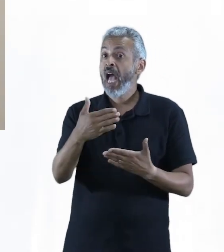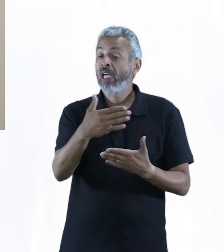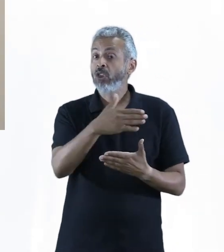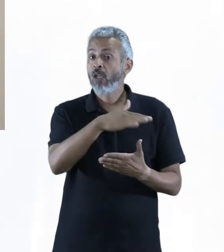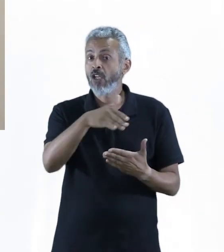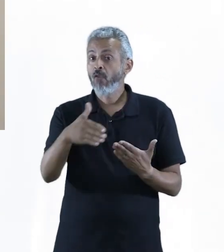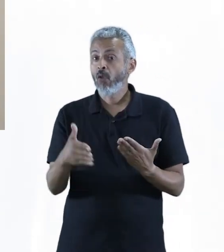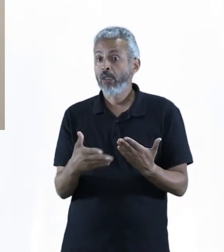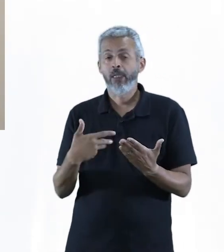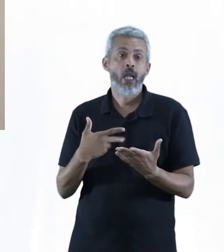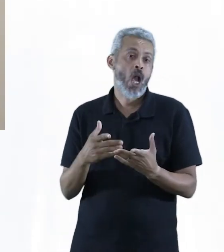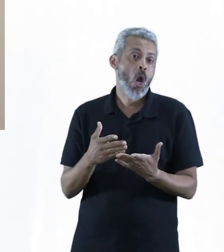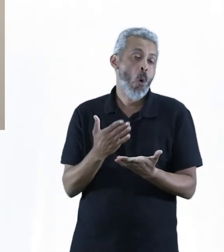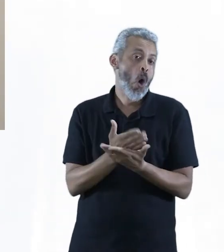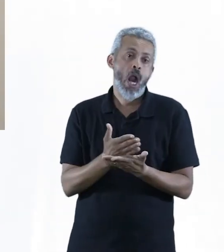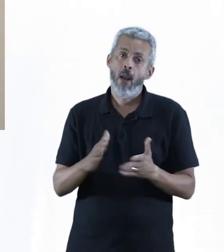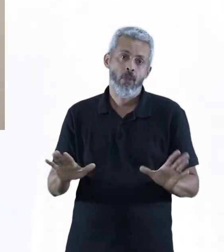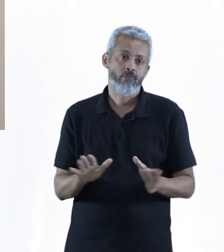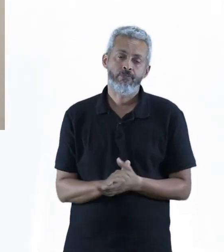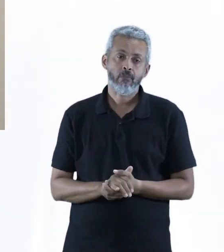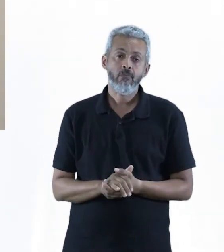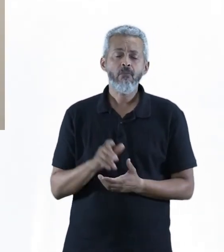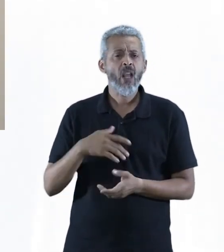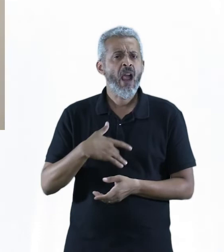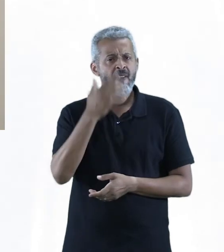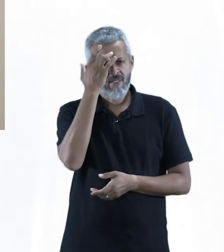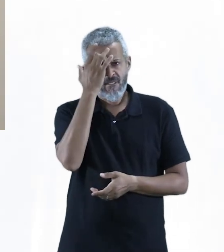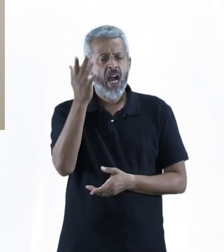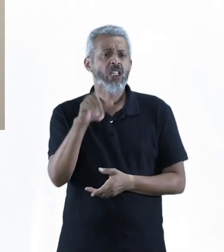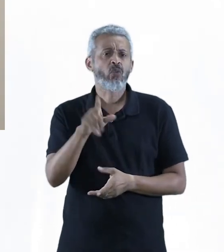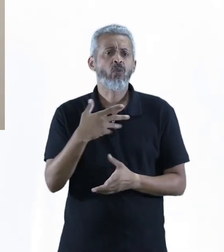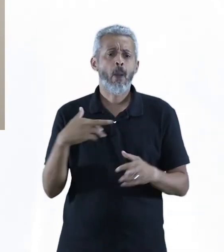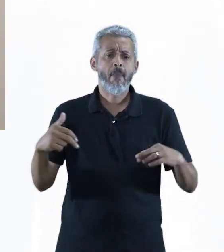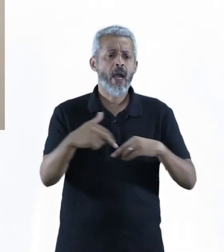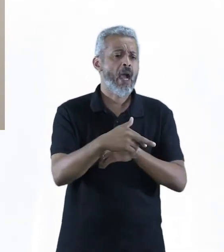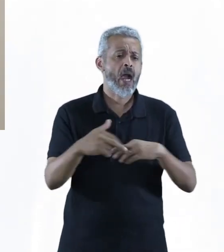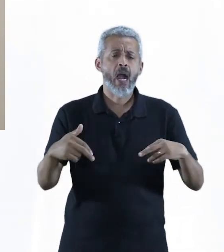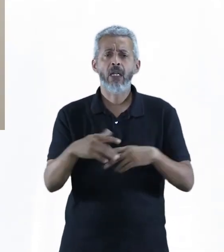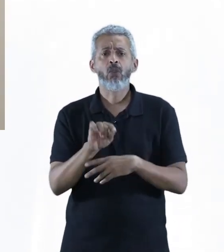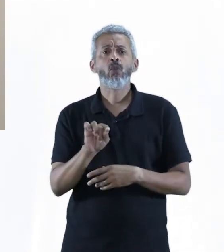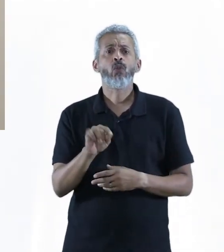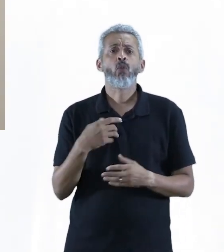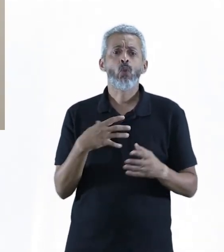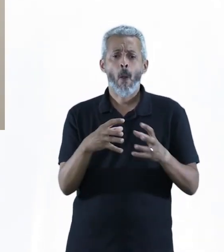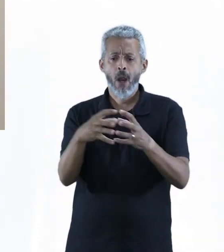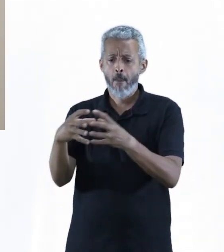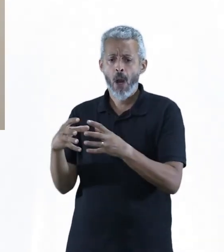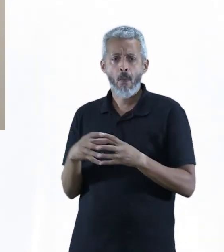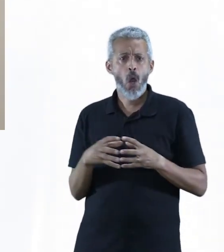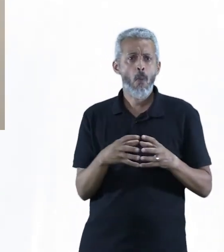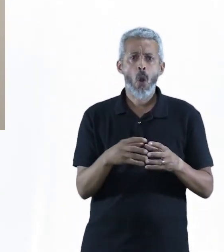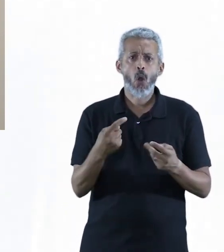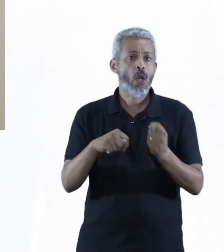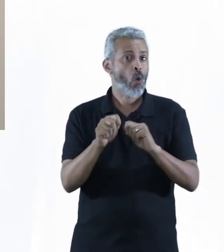mais desapareciam. Por quê? Porque era muito fácil você circular devido a essa questão dos blocos econômicos ou do